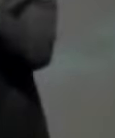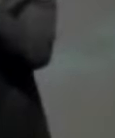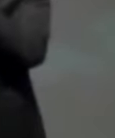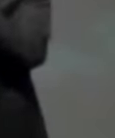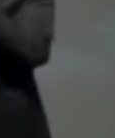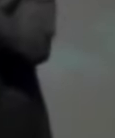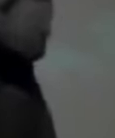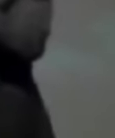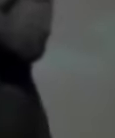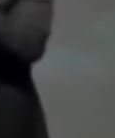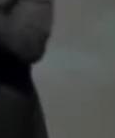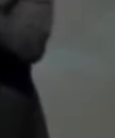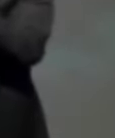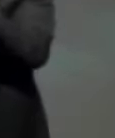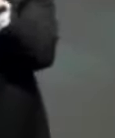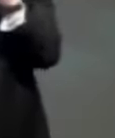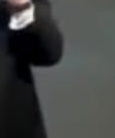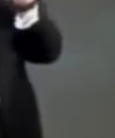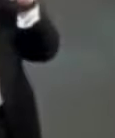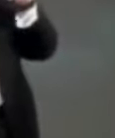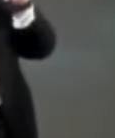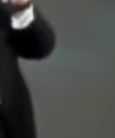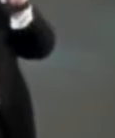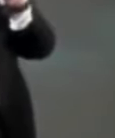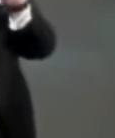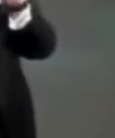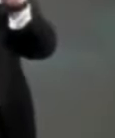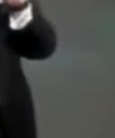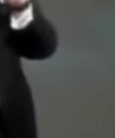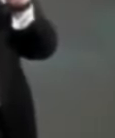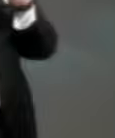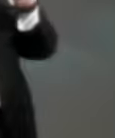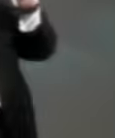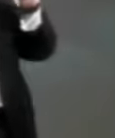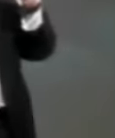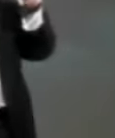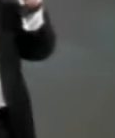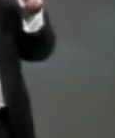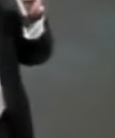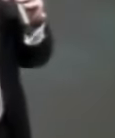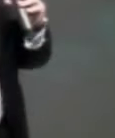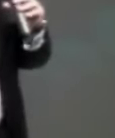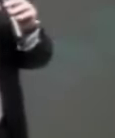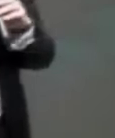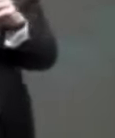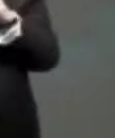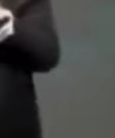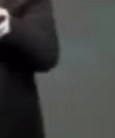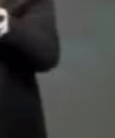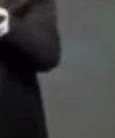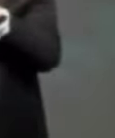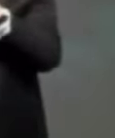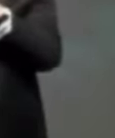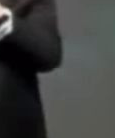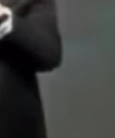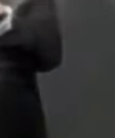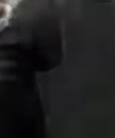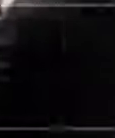criativos pede ajuda para a esposa ela vai te ajudar mas valor está entendendo